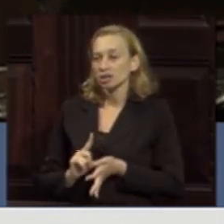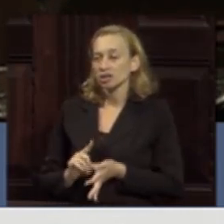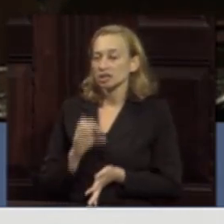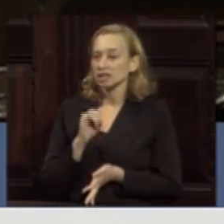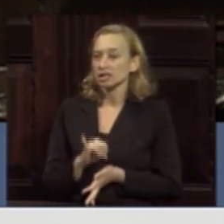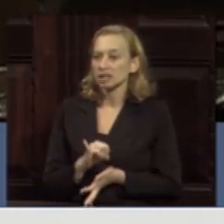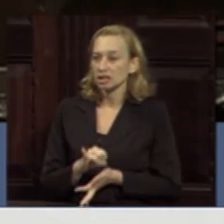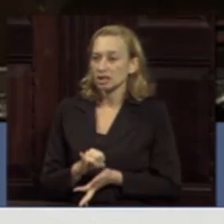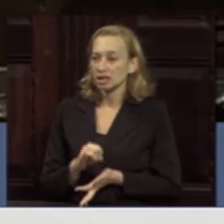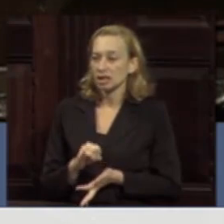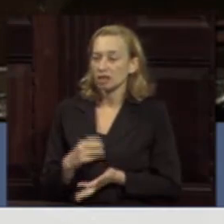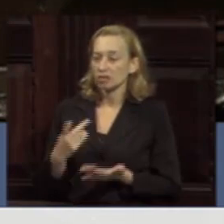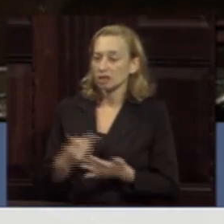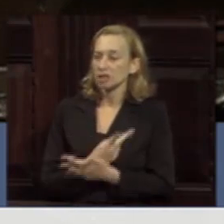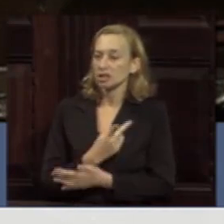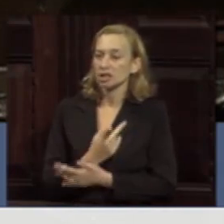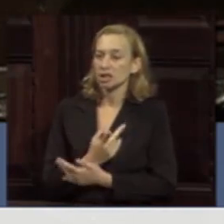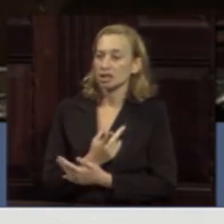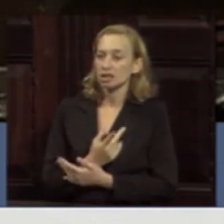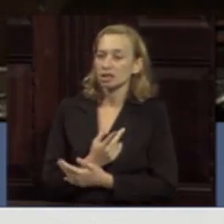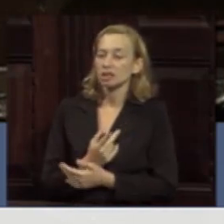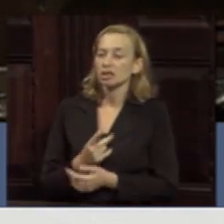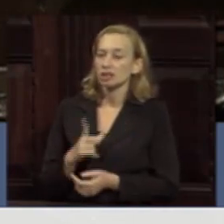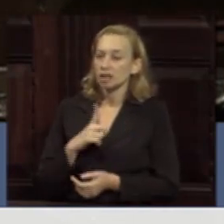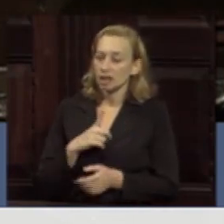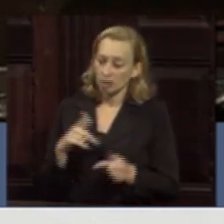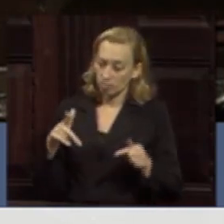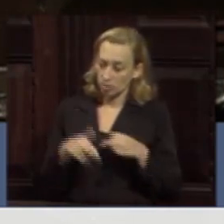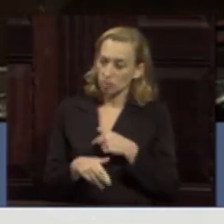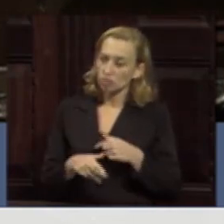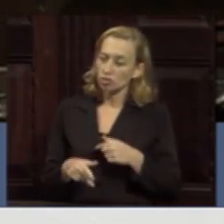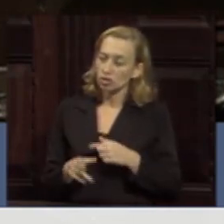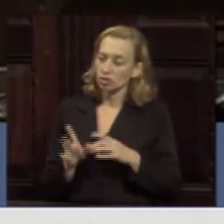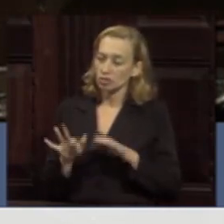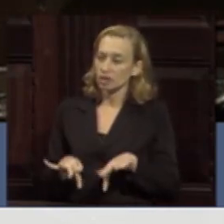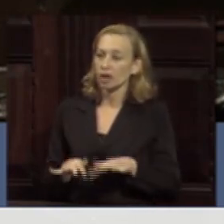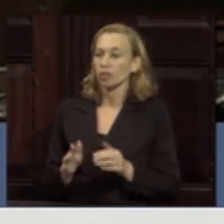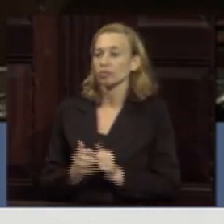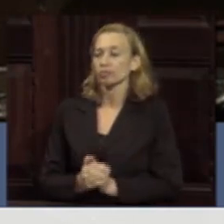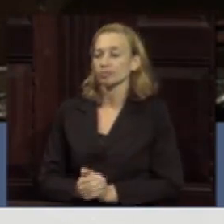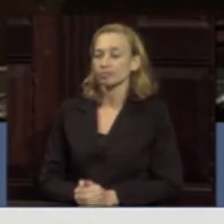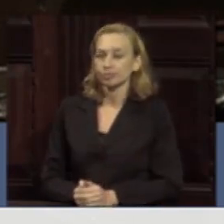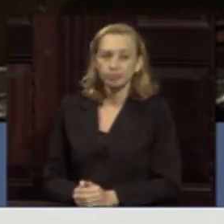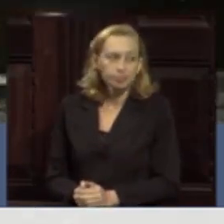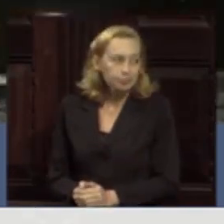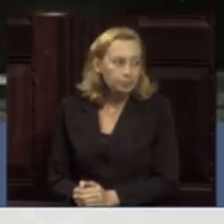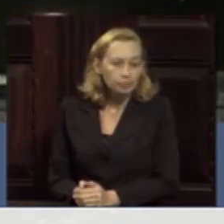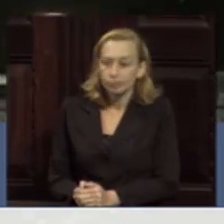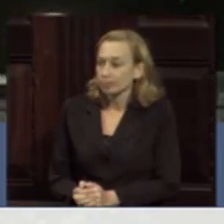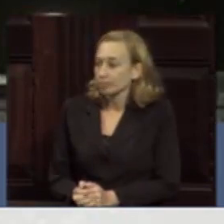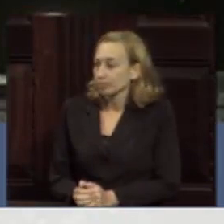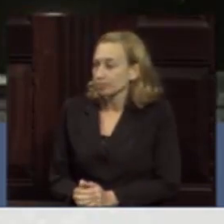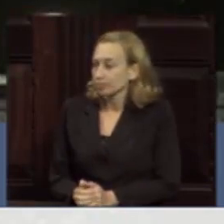se confirmar, será um prejuízo brutal para a população do Rio de Janeiro.